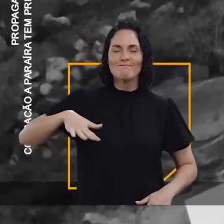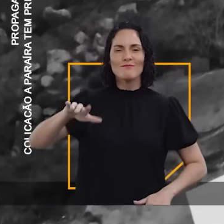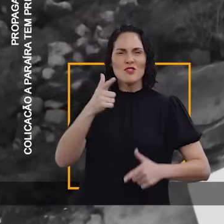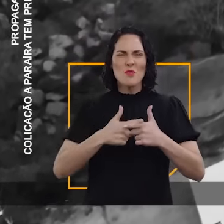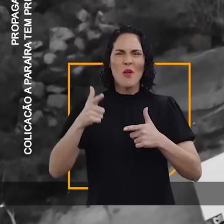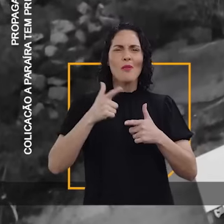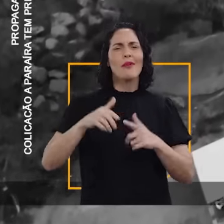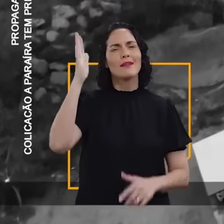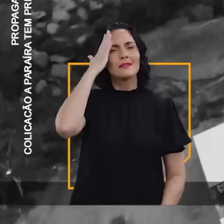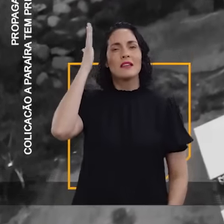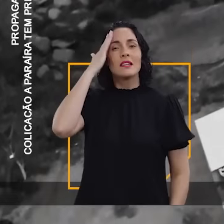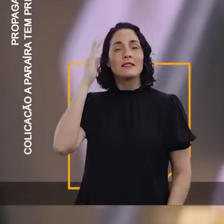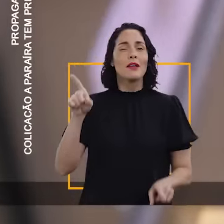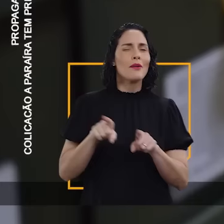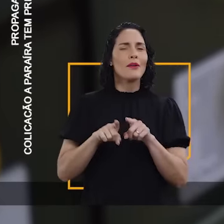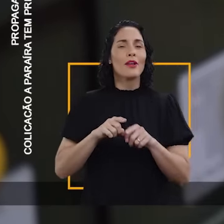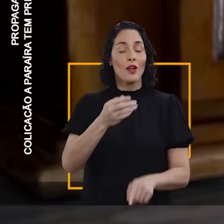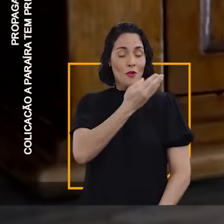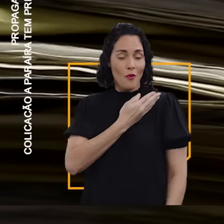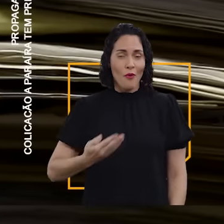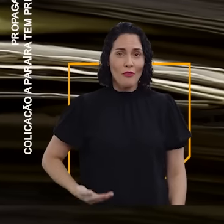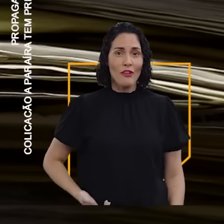sei do desrespeito do governo do estado.